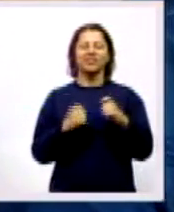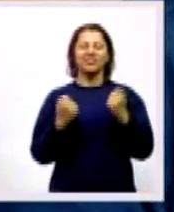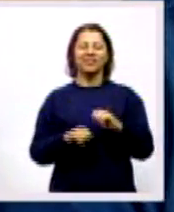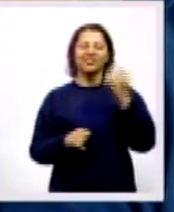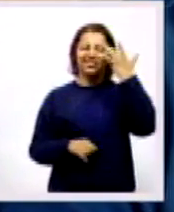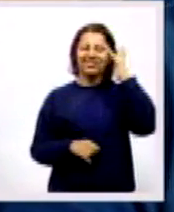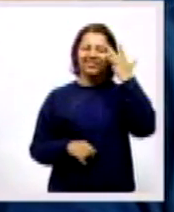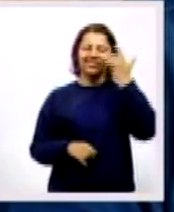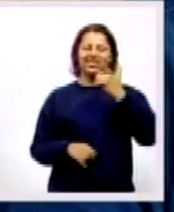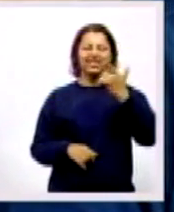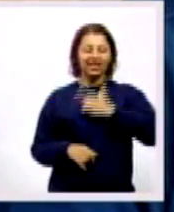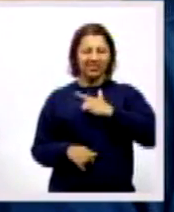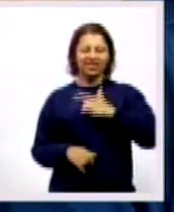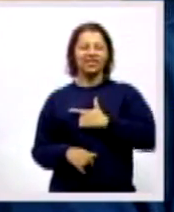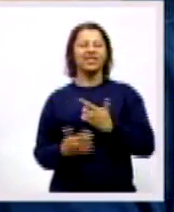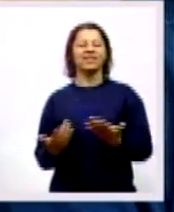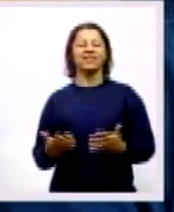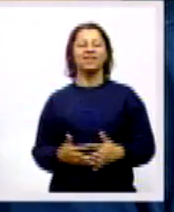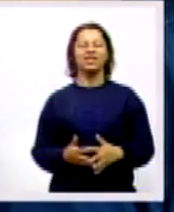tanto.